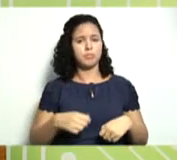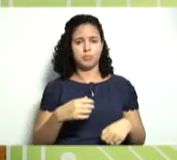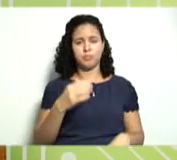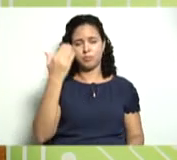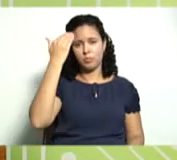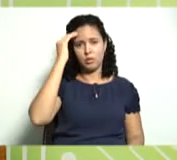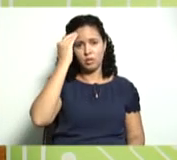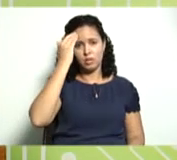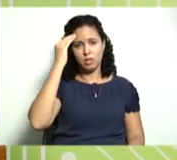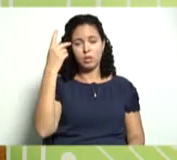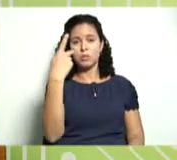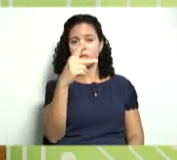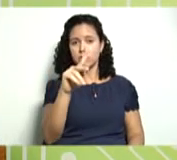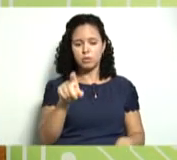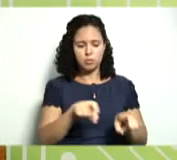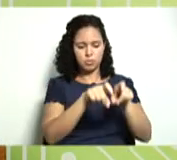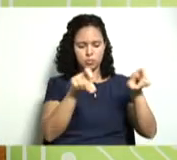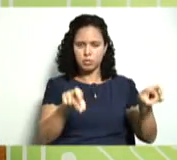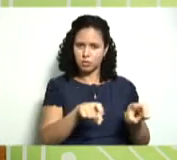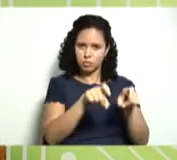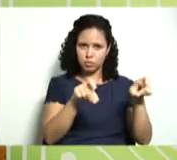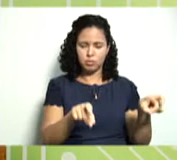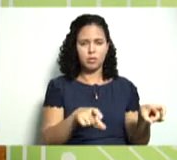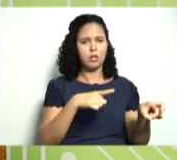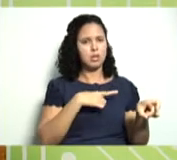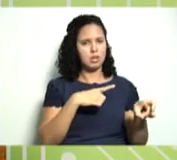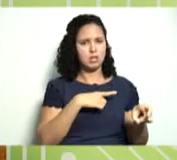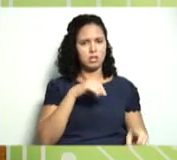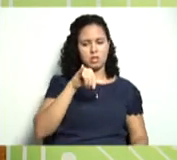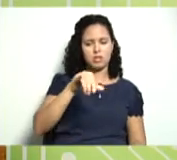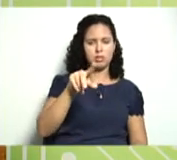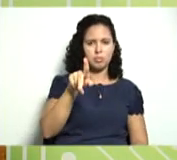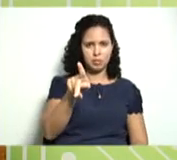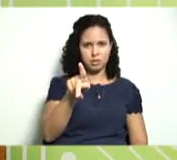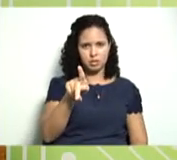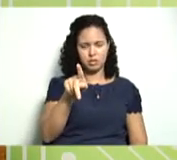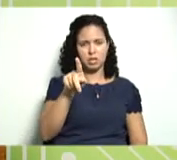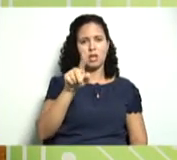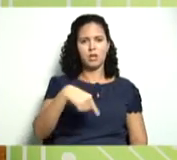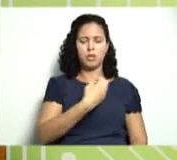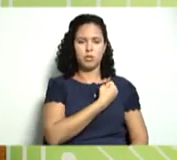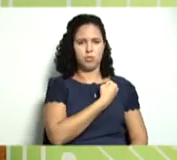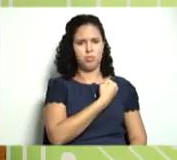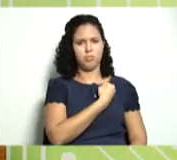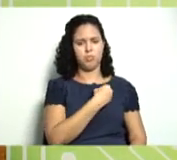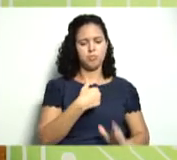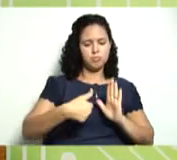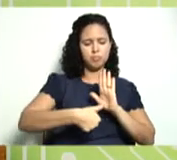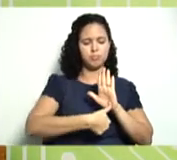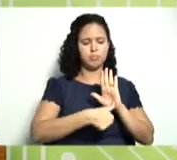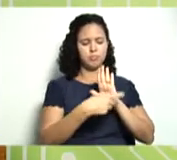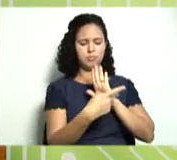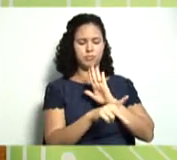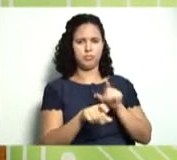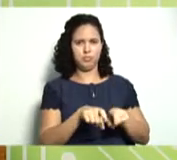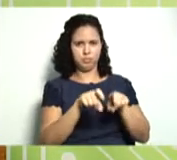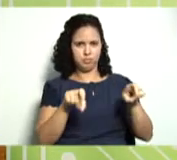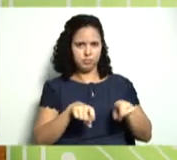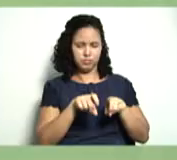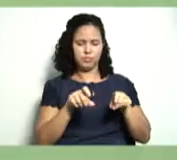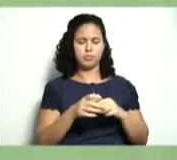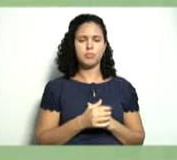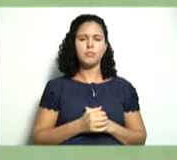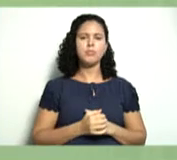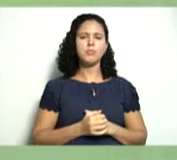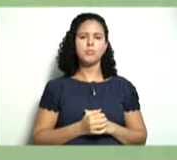da sua máquina se dá pelo ip o ipê que ela utiliza certo continuando aqui